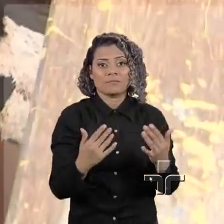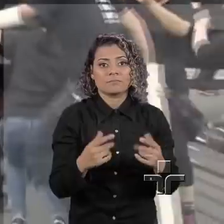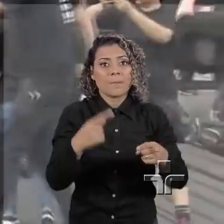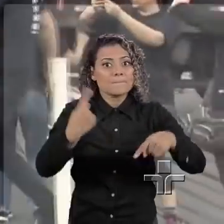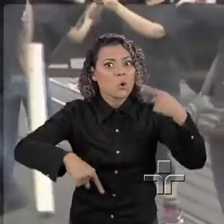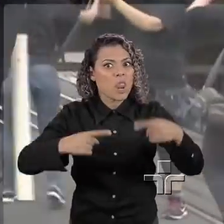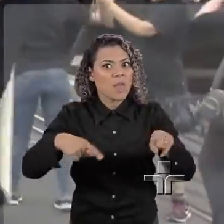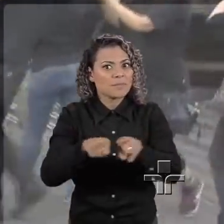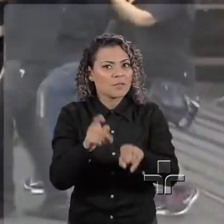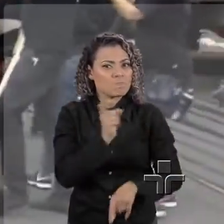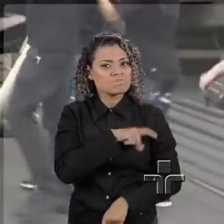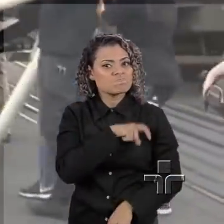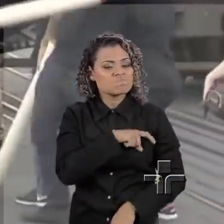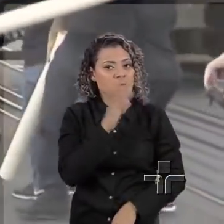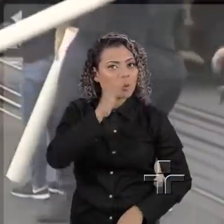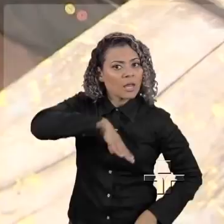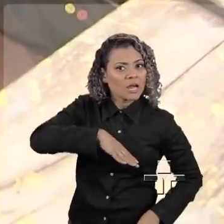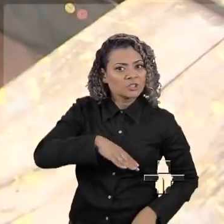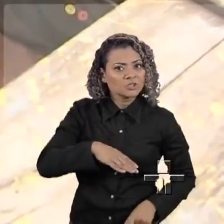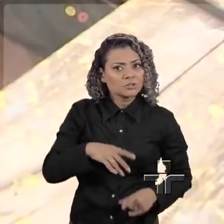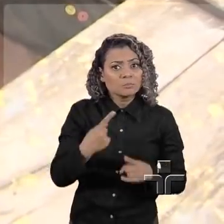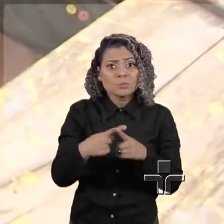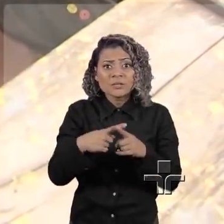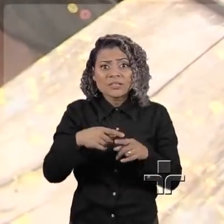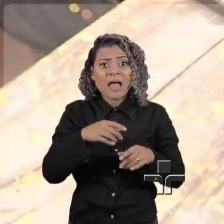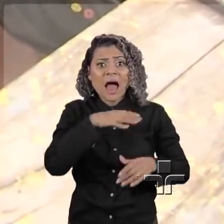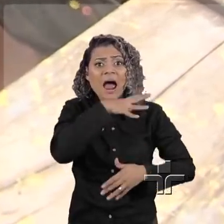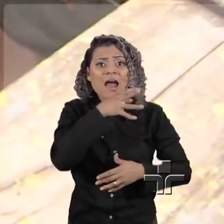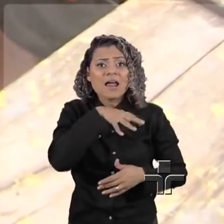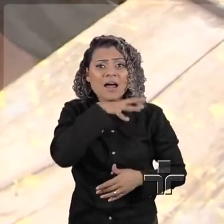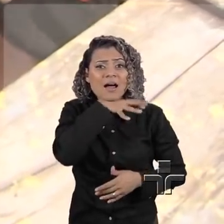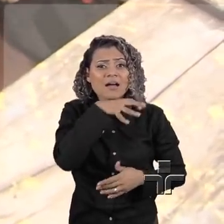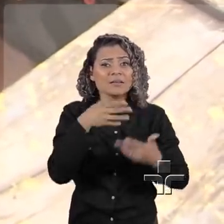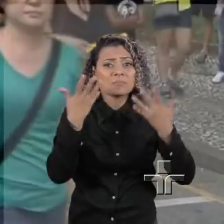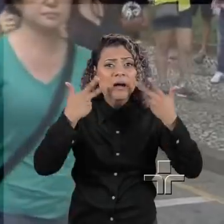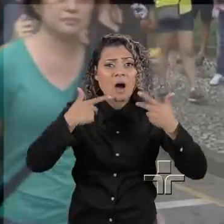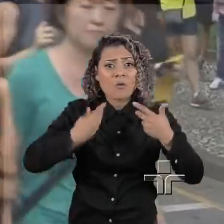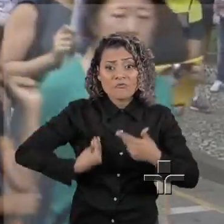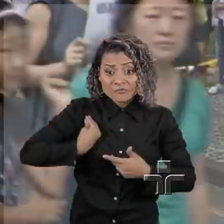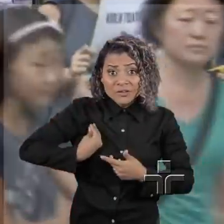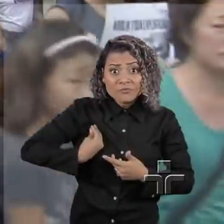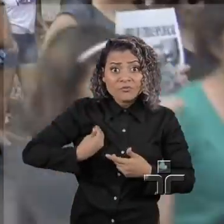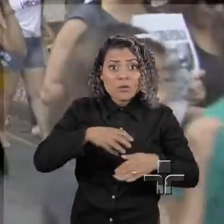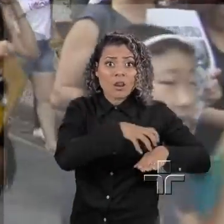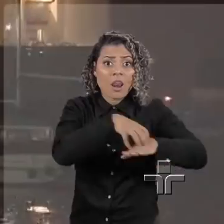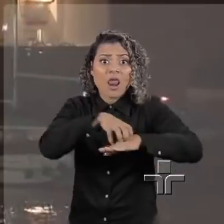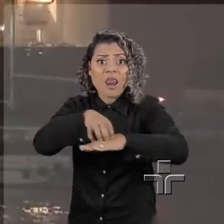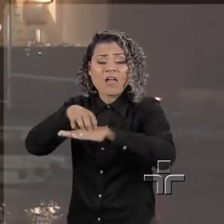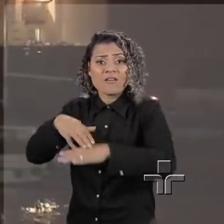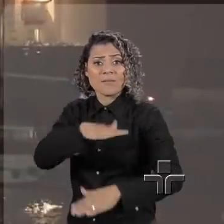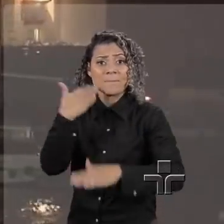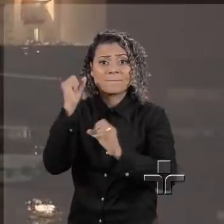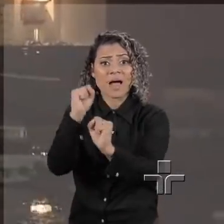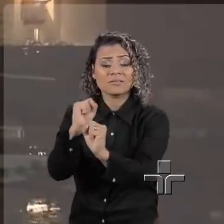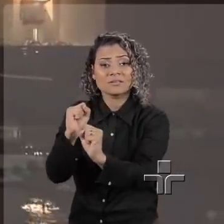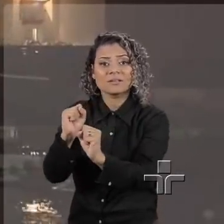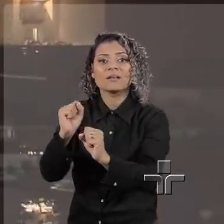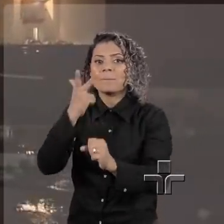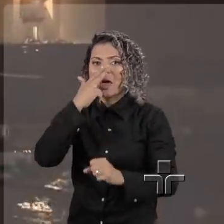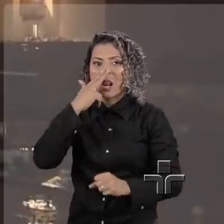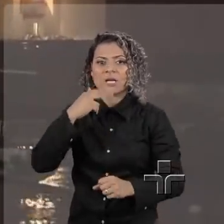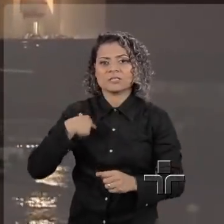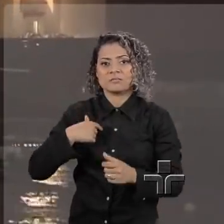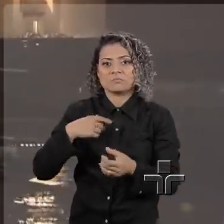crueldade. A exportação de animais vivos para o abate se torna alvo de críticas e denúncias de maus tratos e